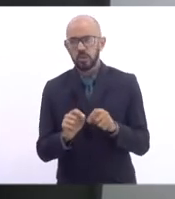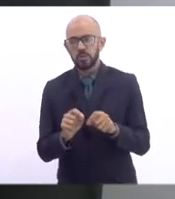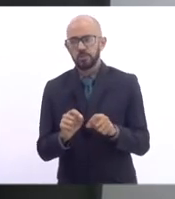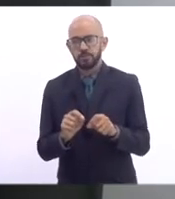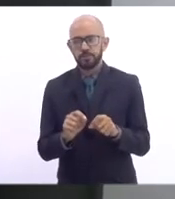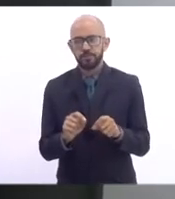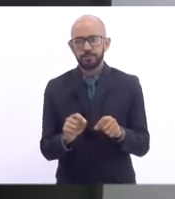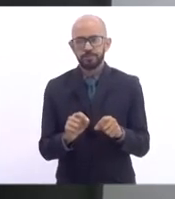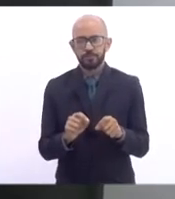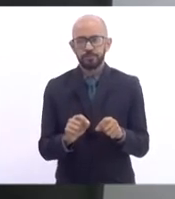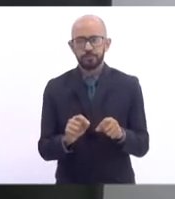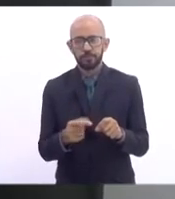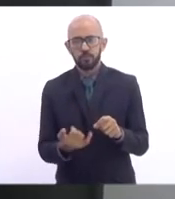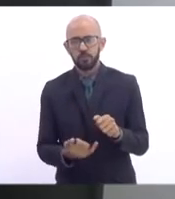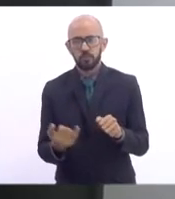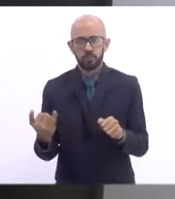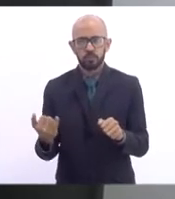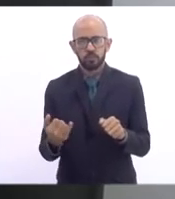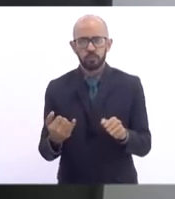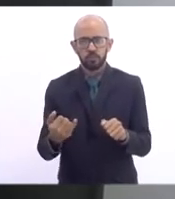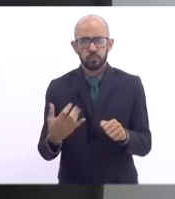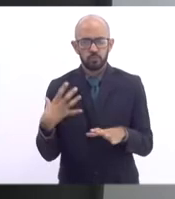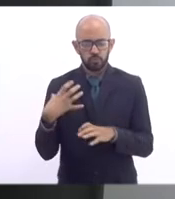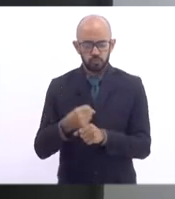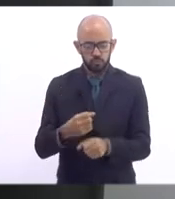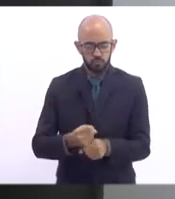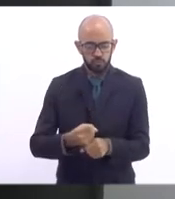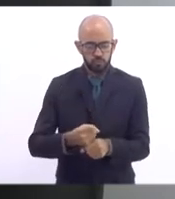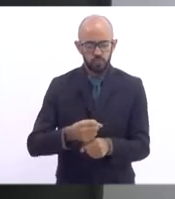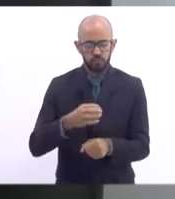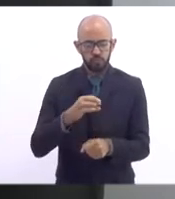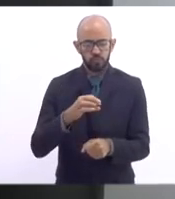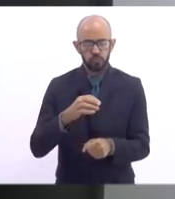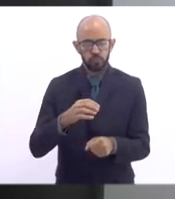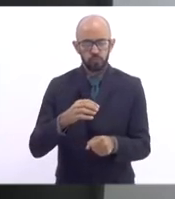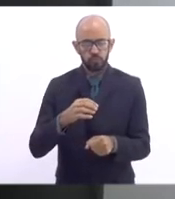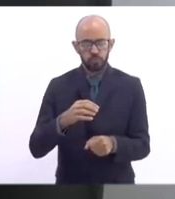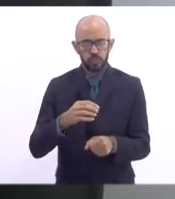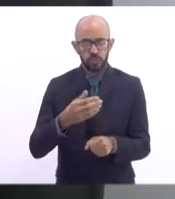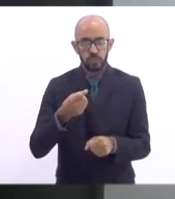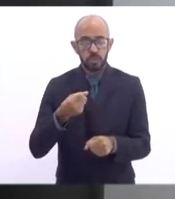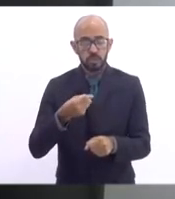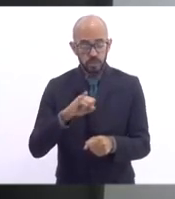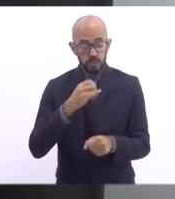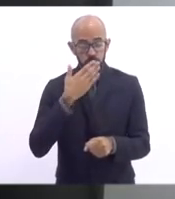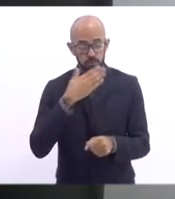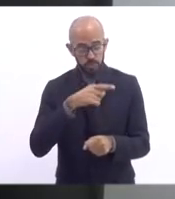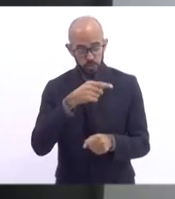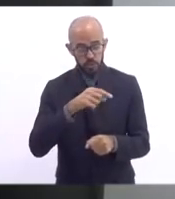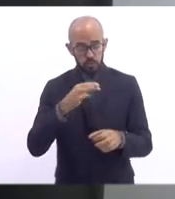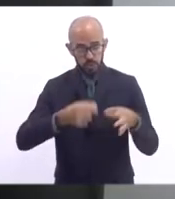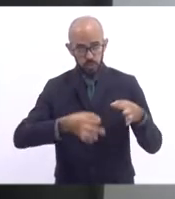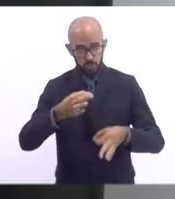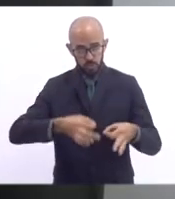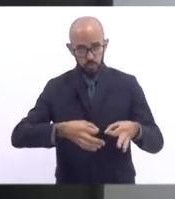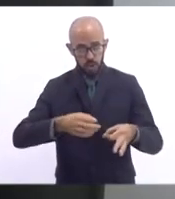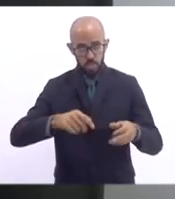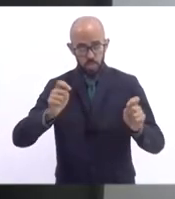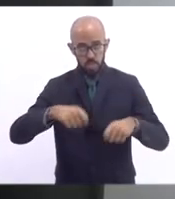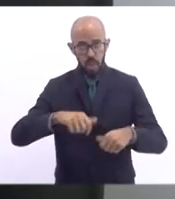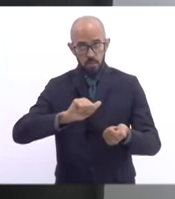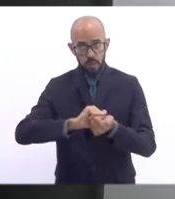oficial tribunal ele teria condição ajustando esse modelo